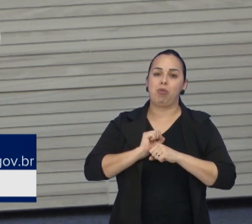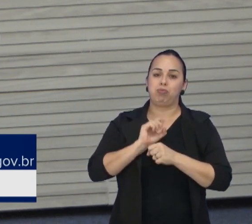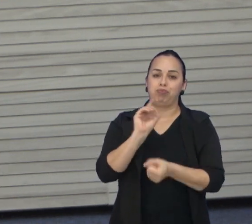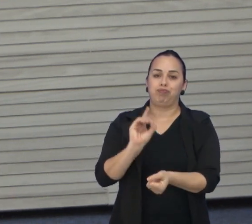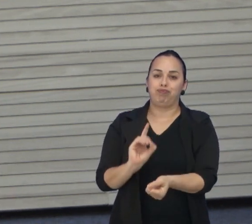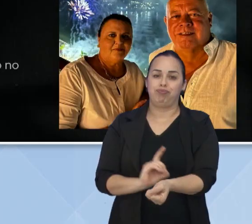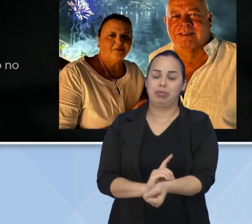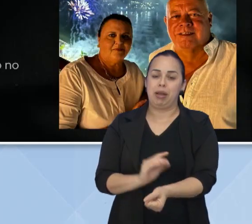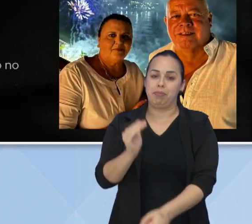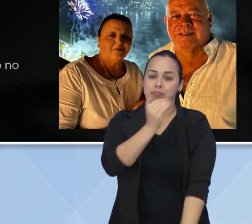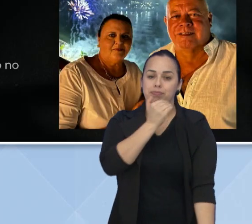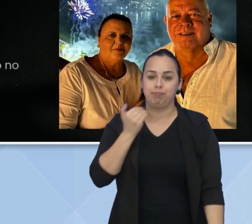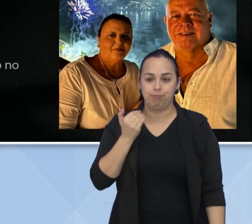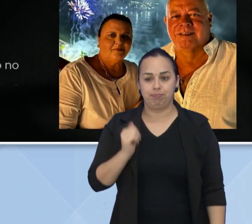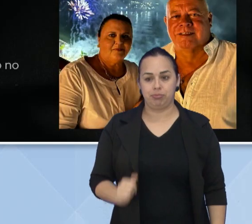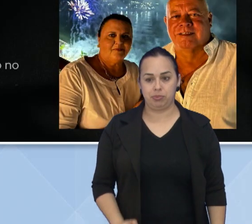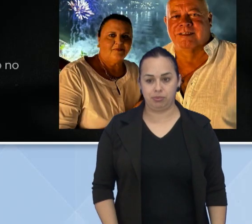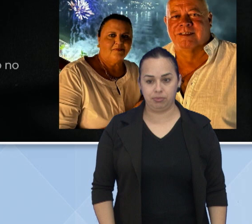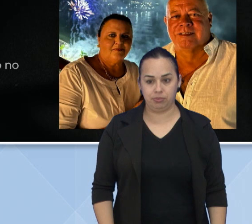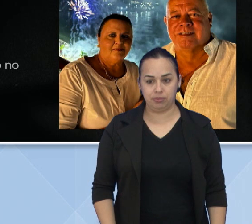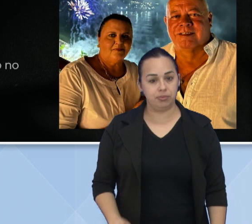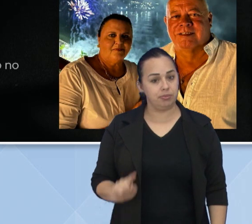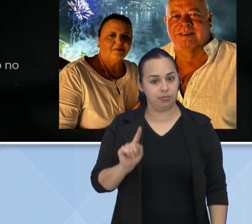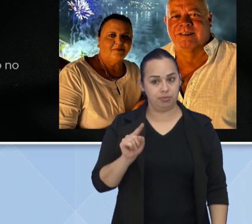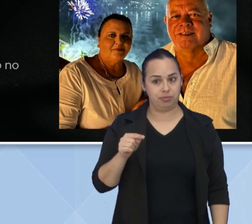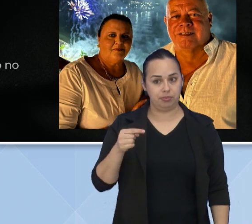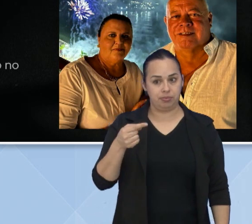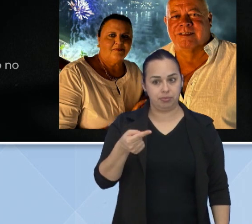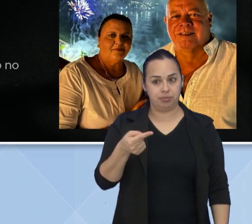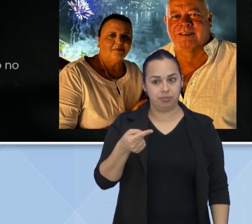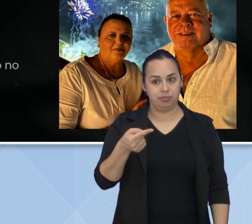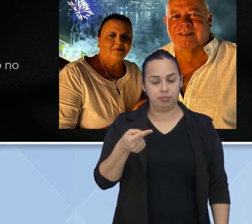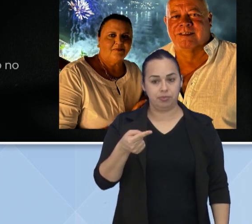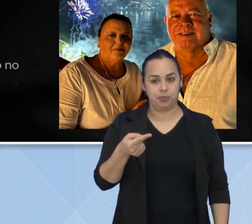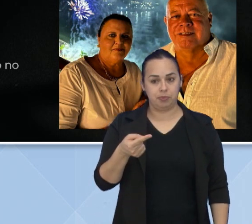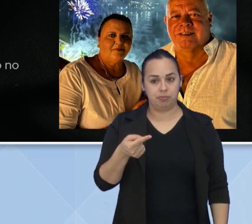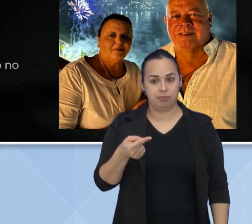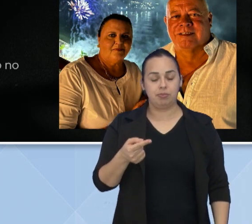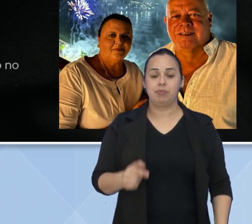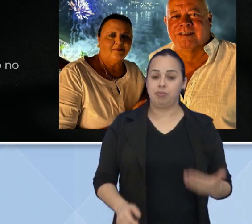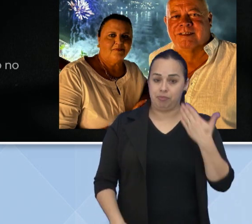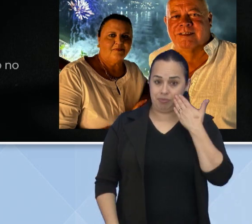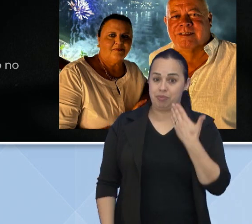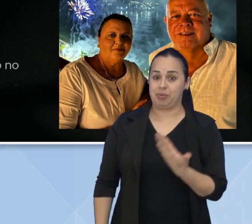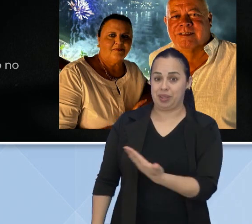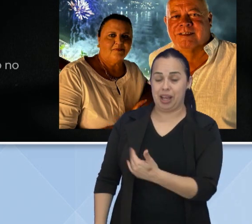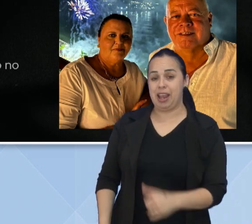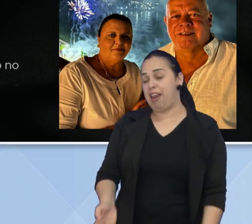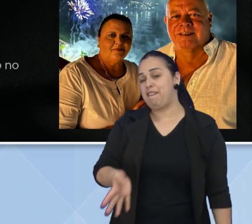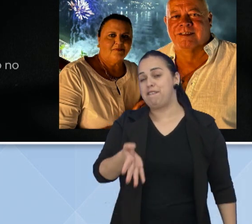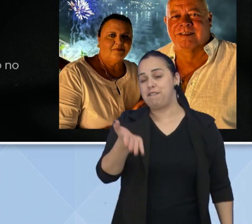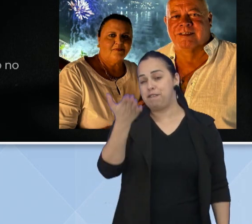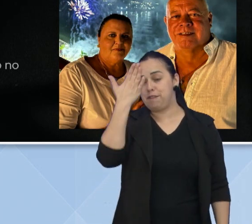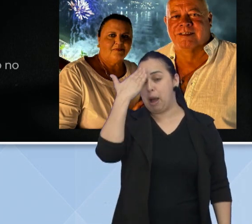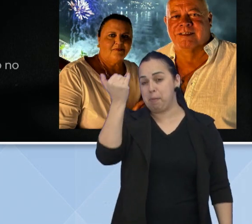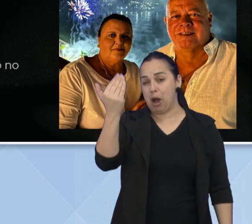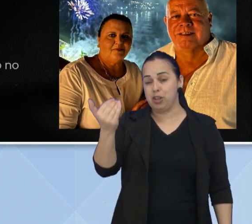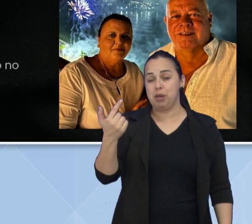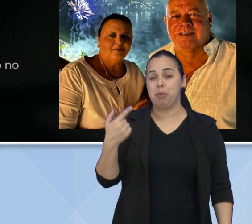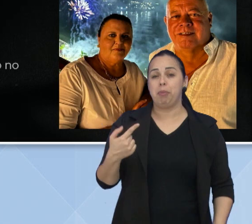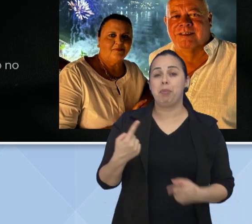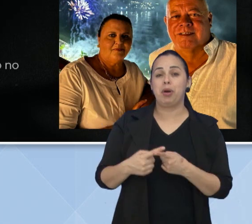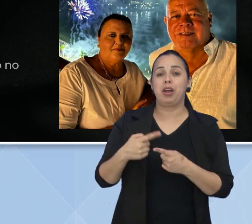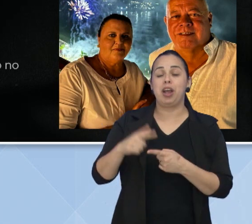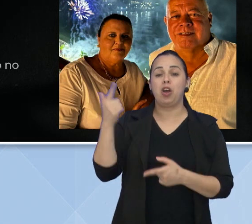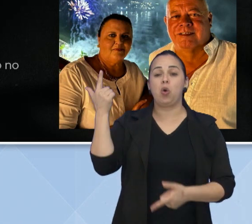dengue. Acho que a próxima... Não, ainda está aqui. Ele era muito conhecido também pela conquista